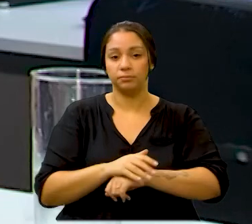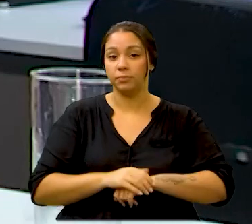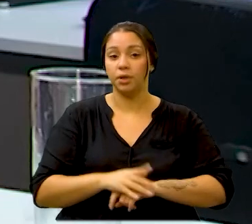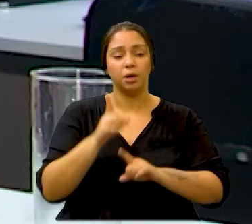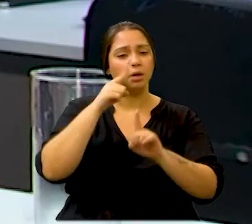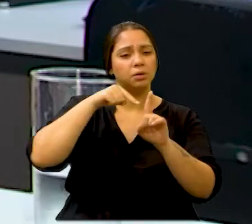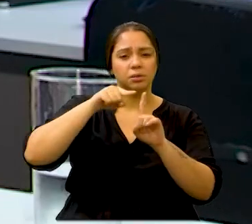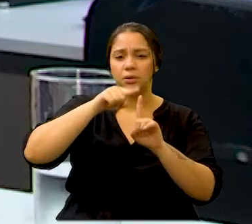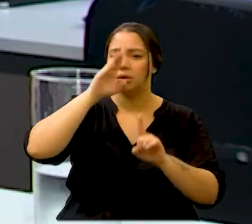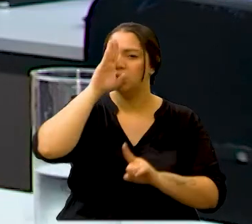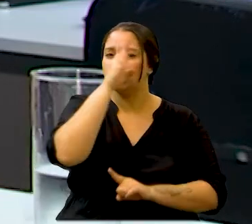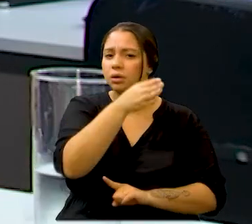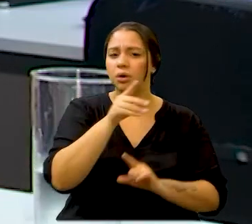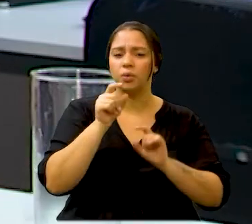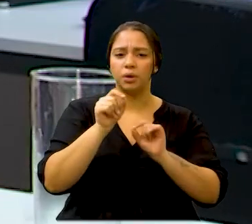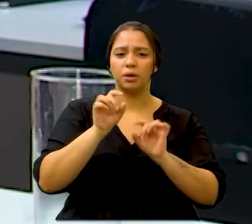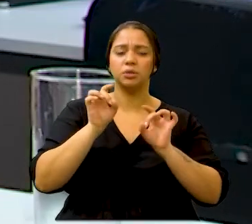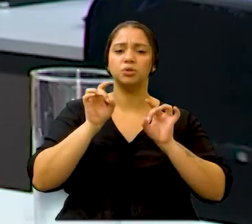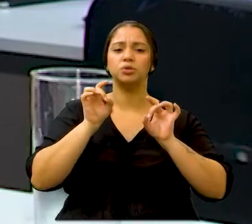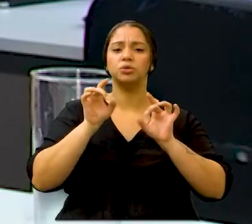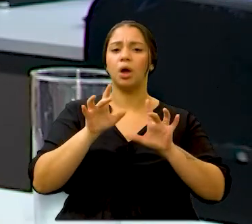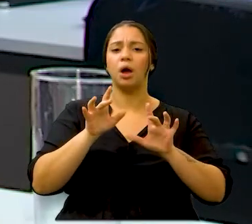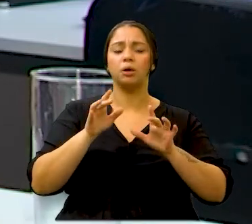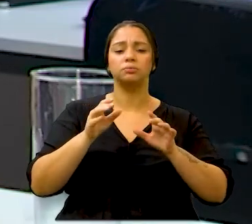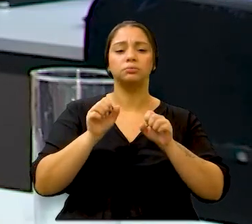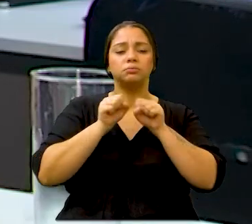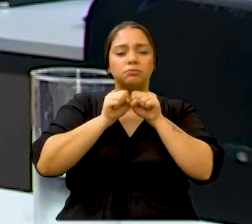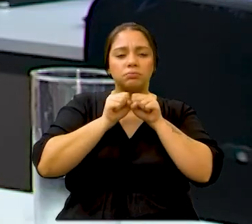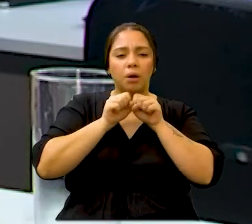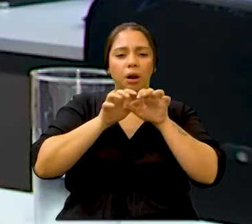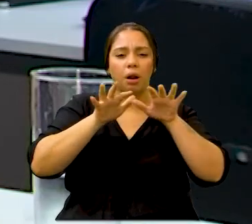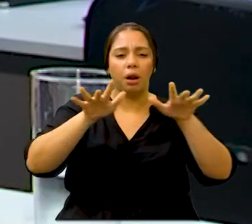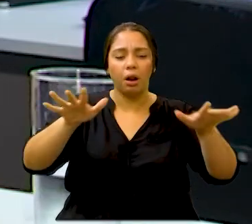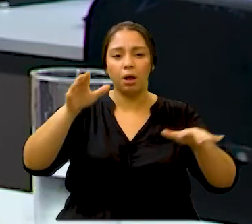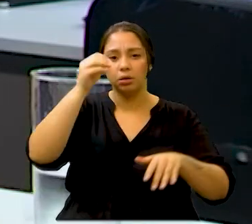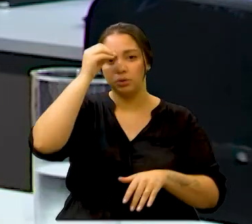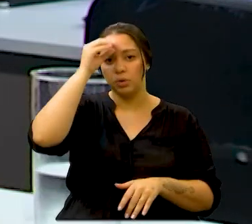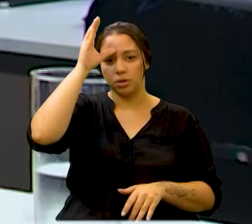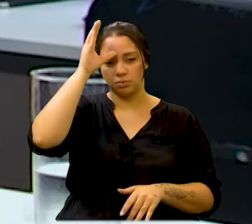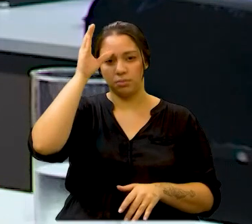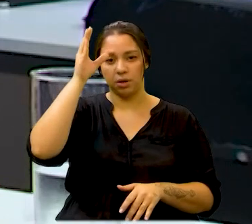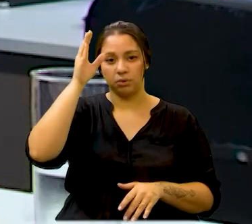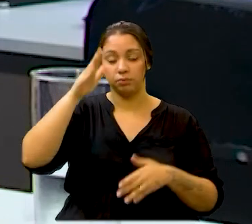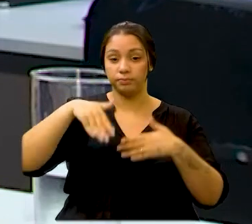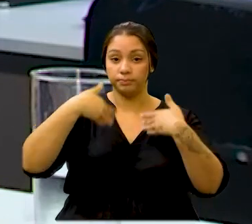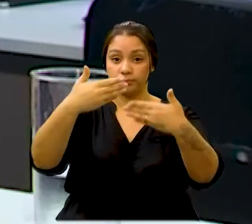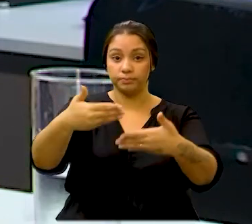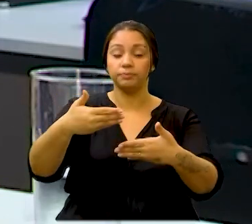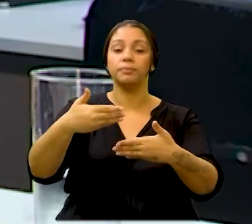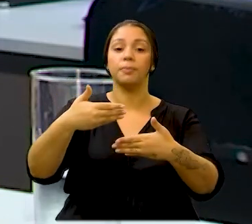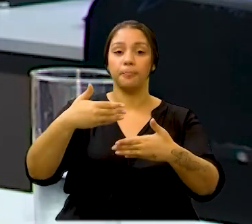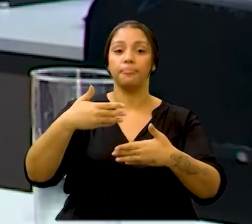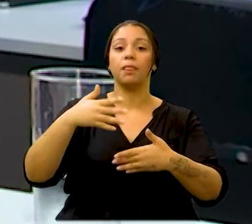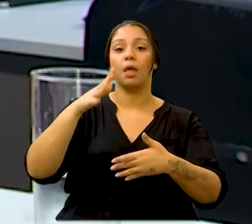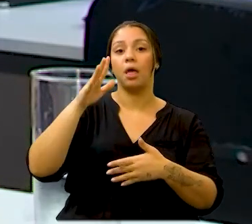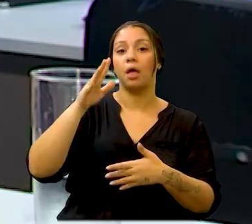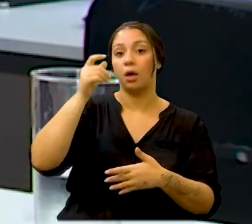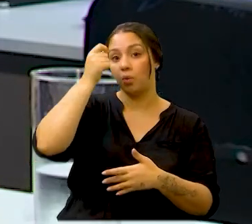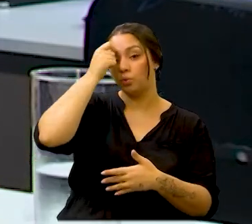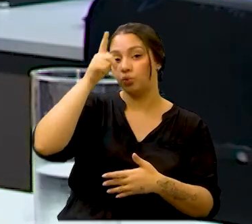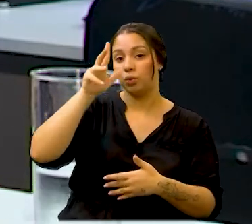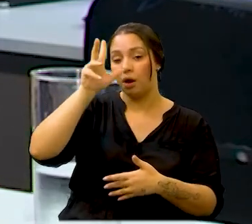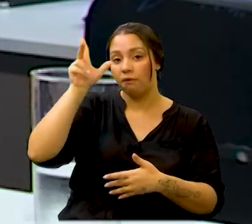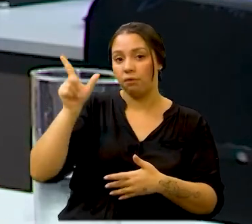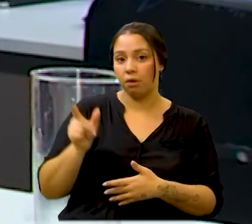principal objetivo das escolas? É não só compartilhar conhecimentos que promovam a história e cultura africana e